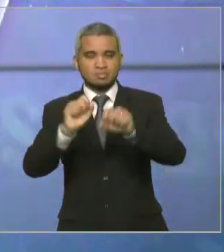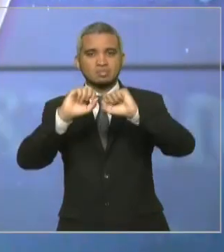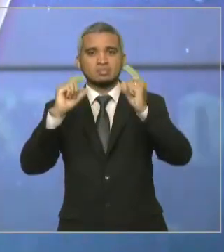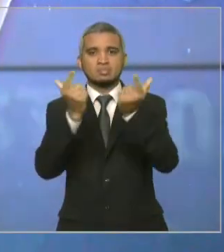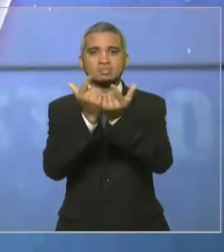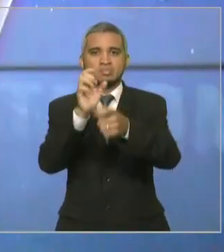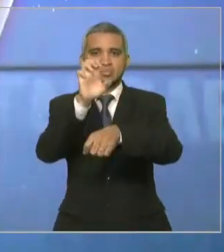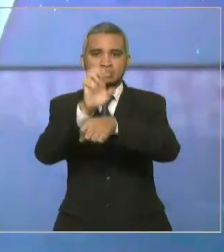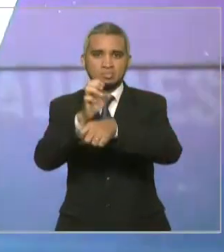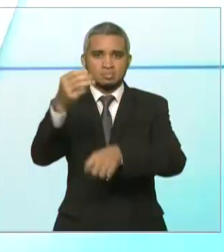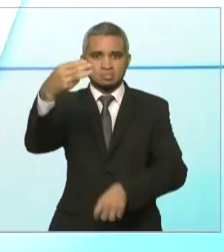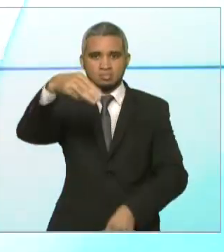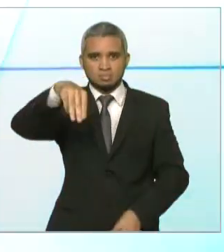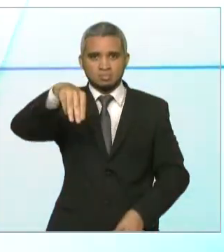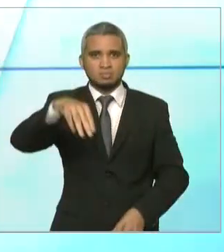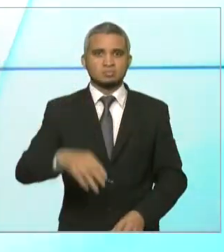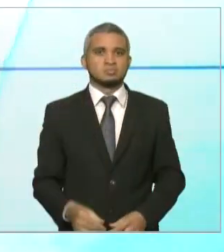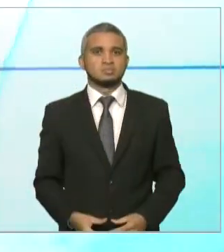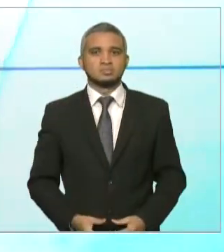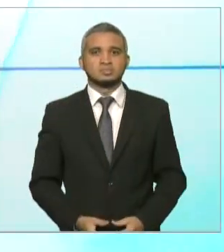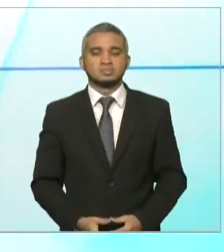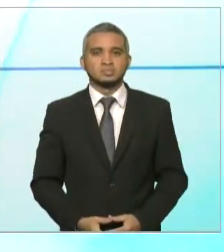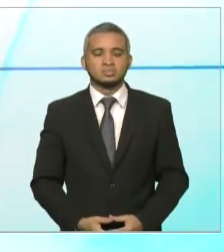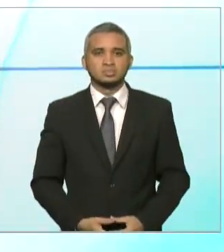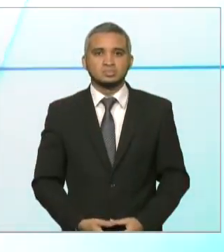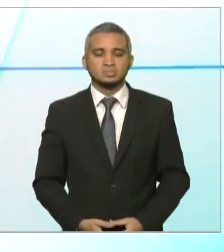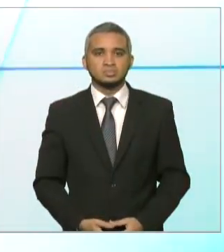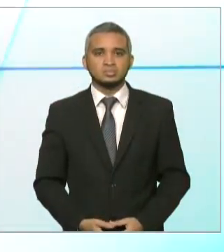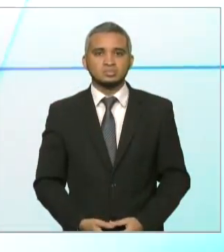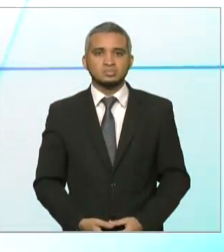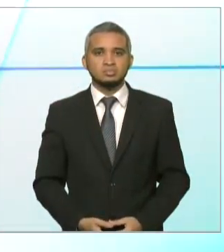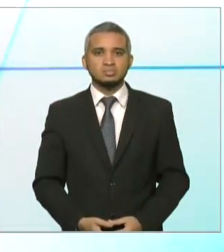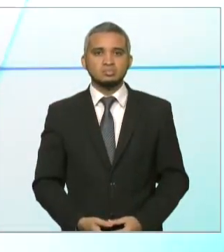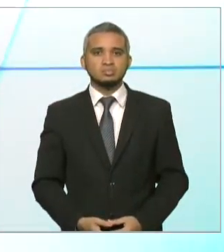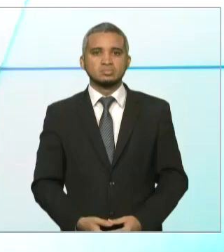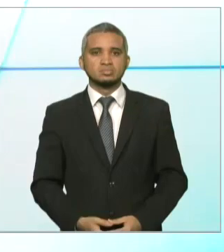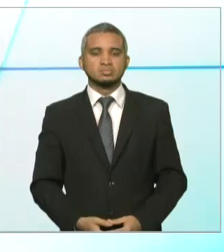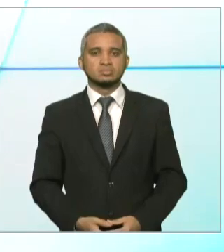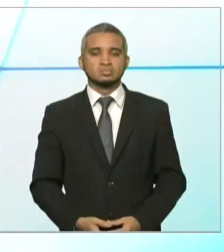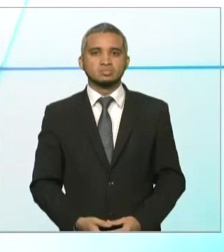Assembleia Legislativa do Maranhão.